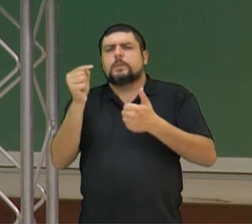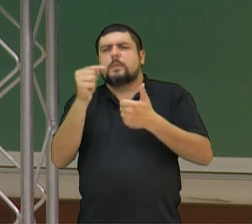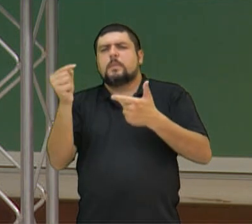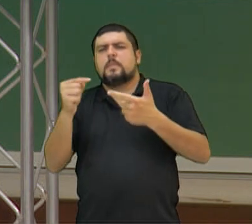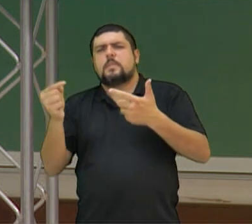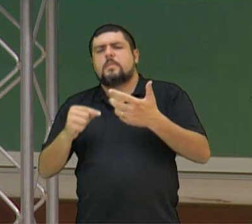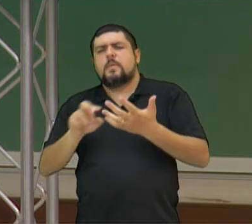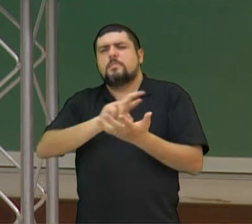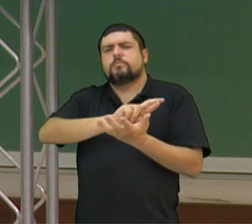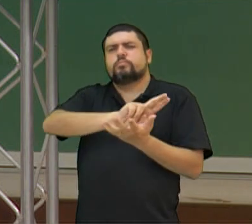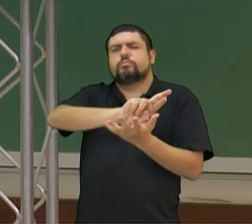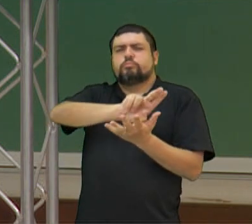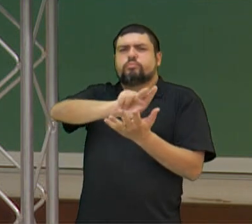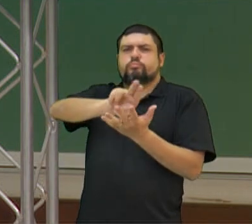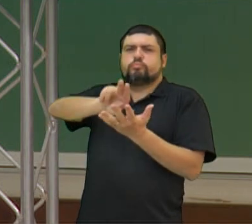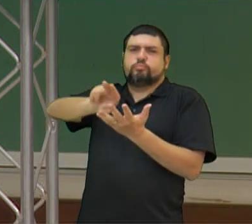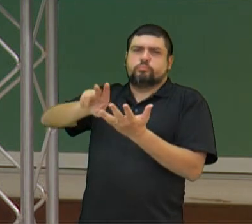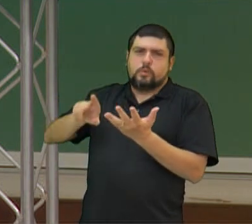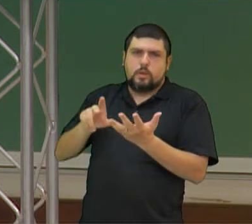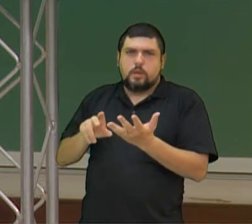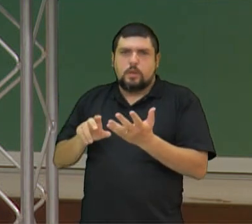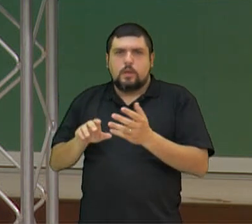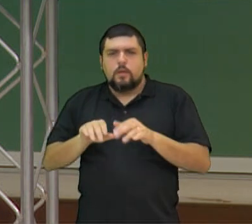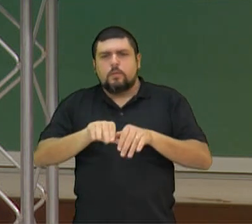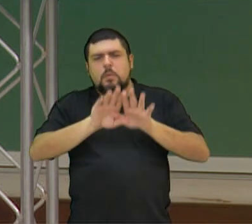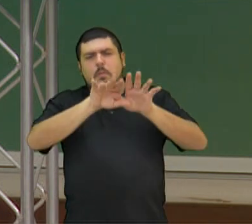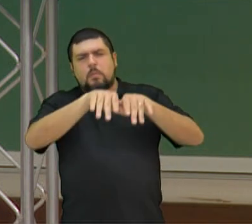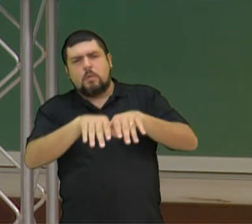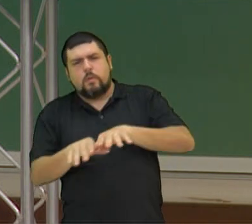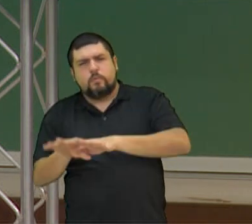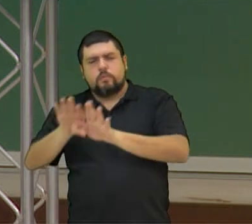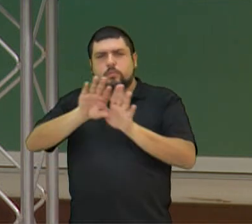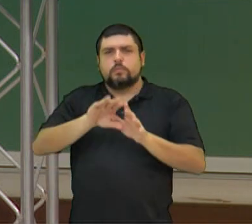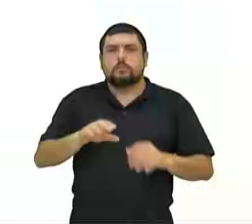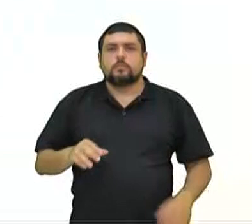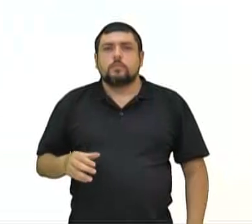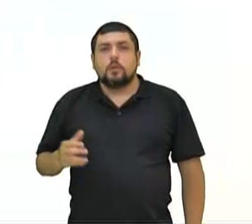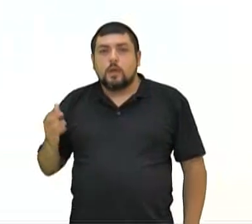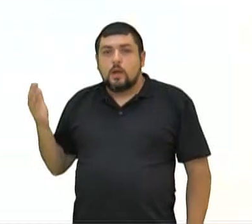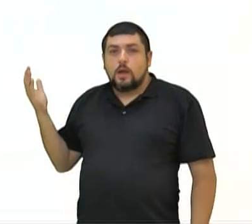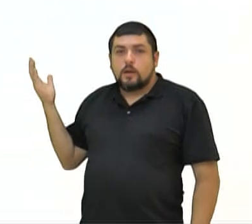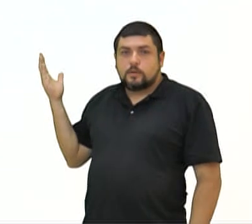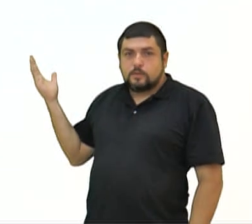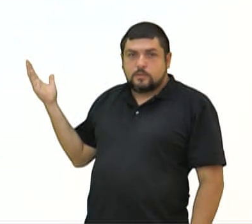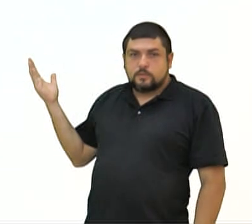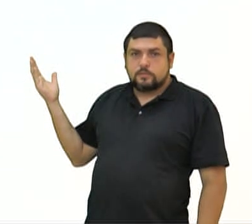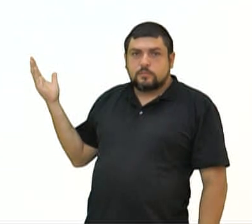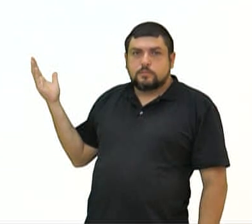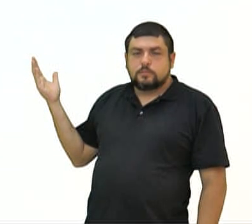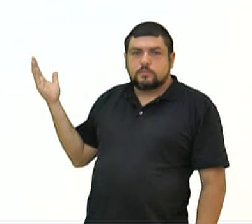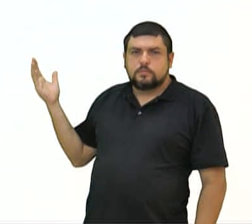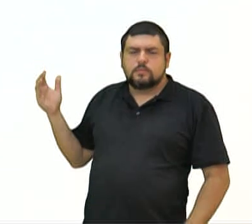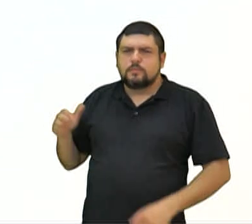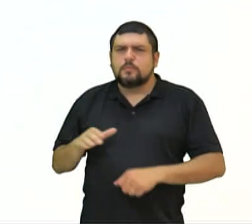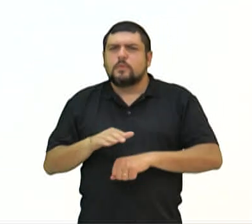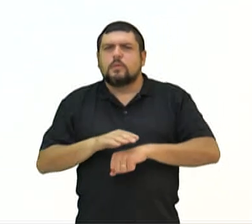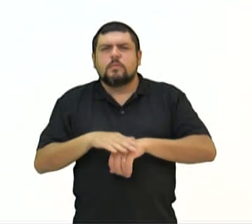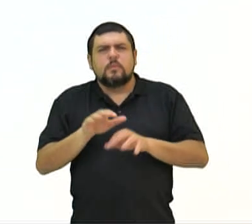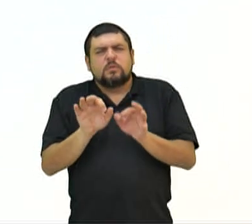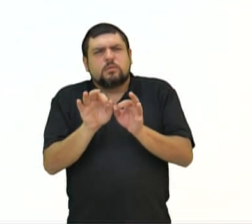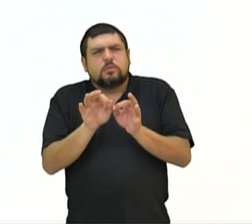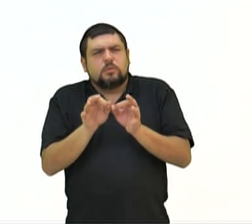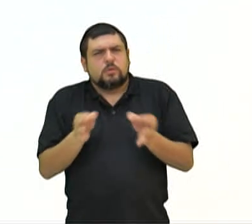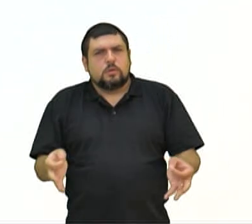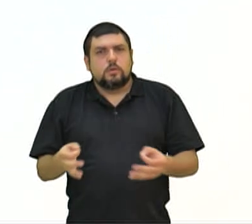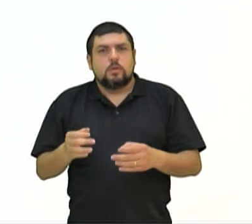movimentos que os atletas executam na piscina. Aqui eu coloquei os mais básicos de todos, né?